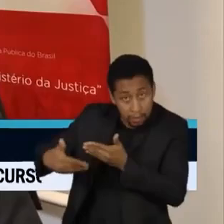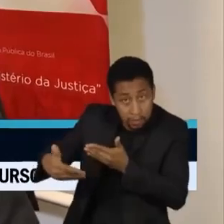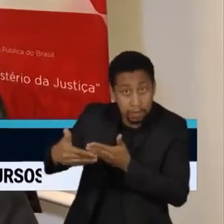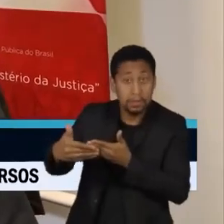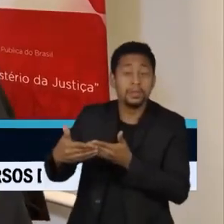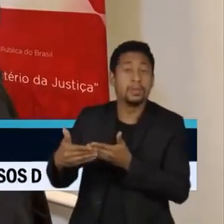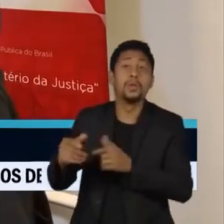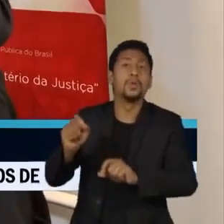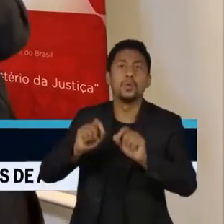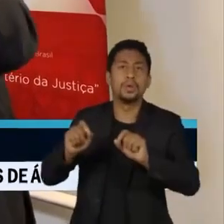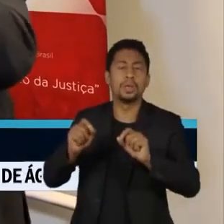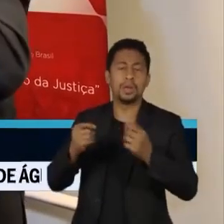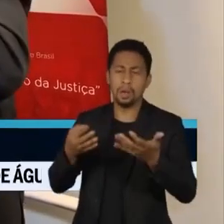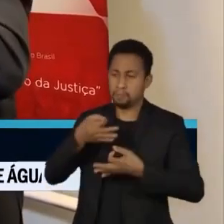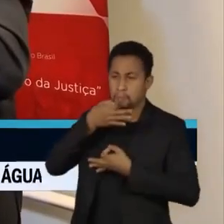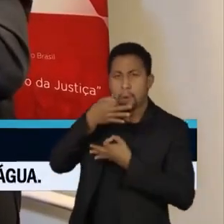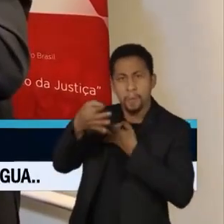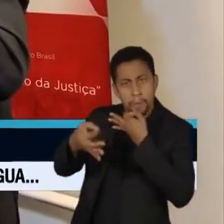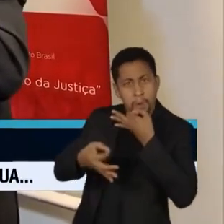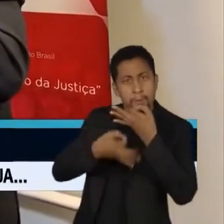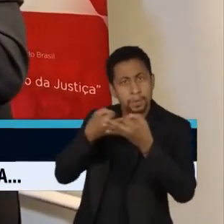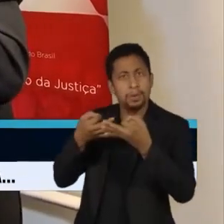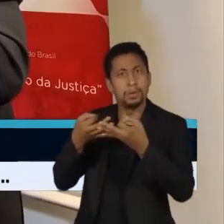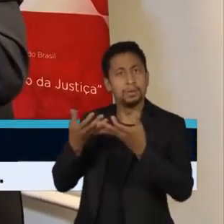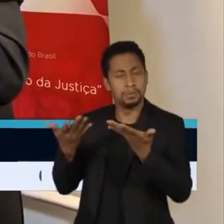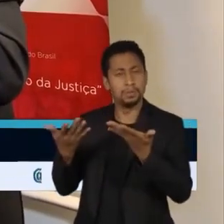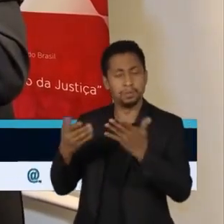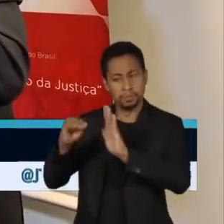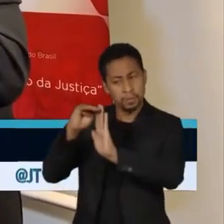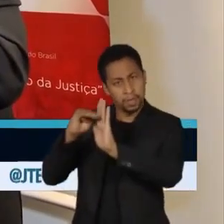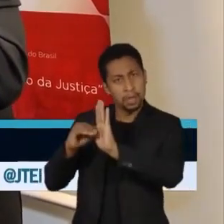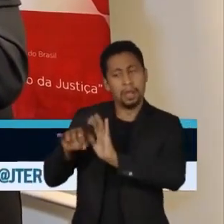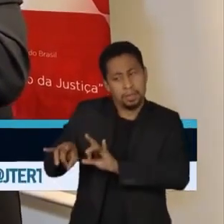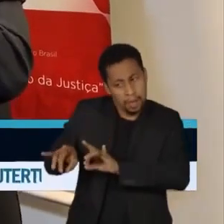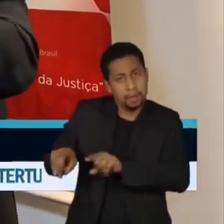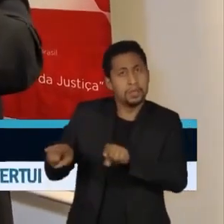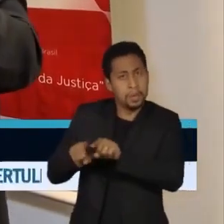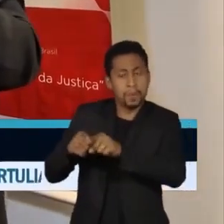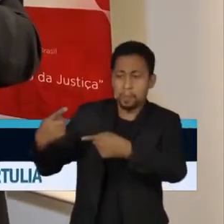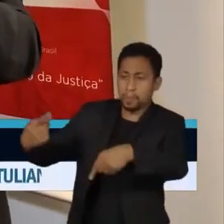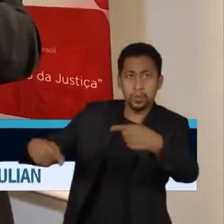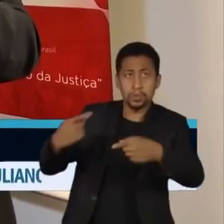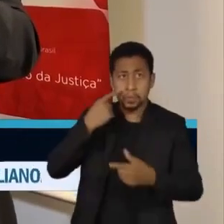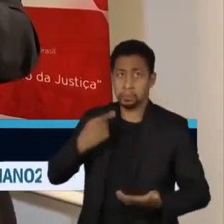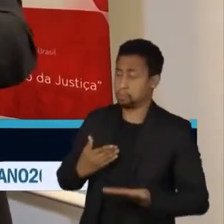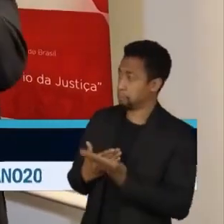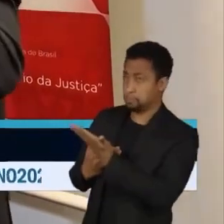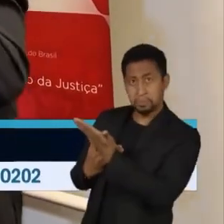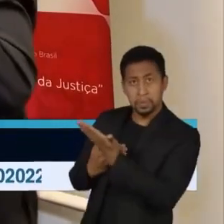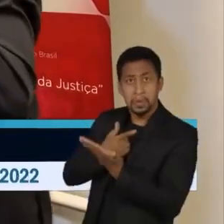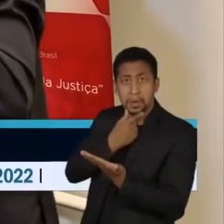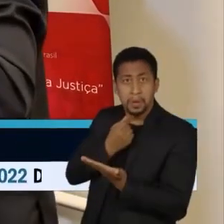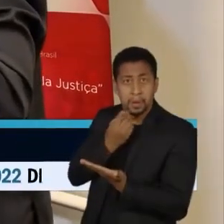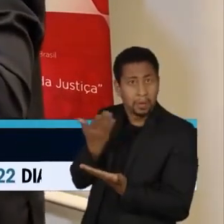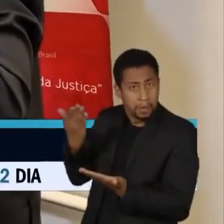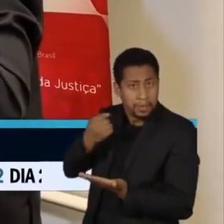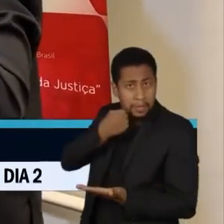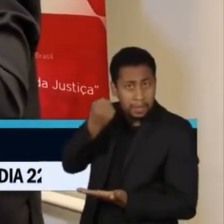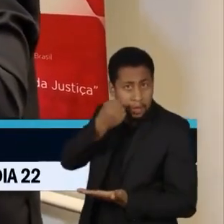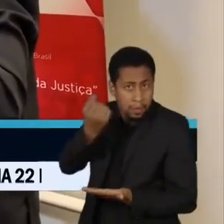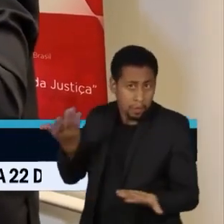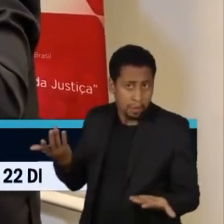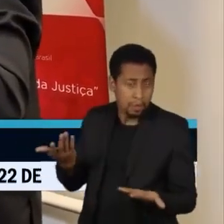crítica técnica e política a este senhor que foi magistrado e que hoje é senador. Como ele faz a nós também.